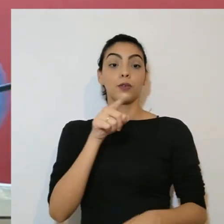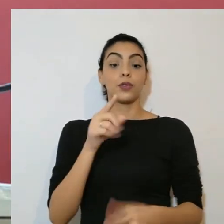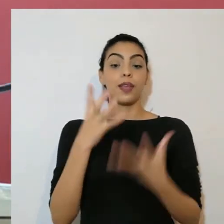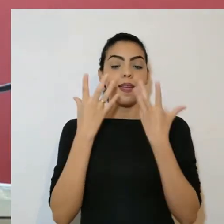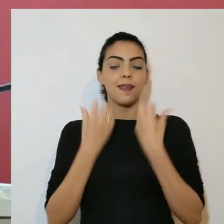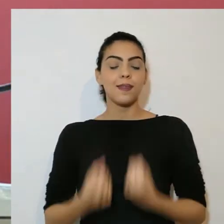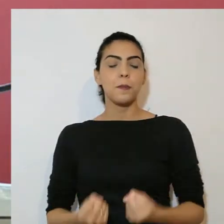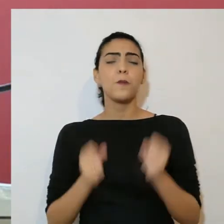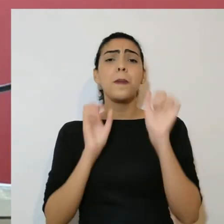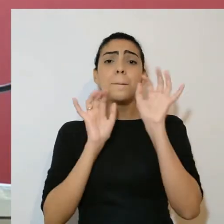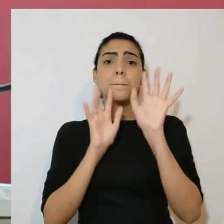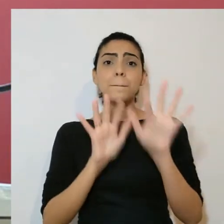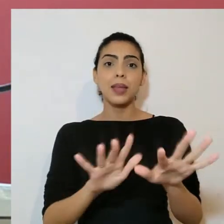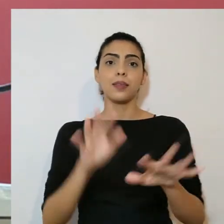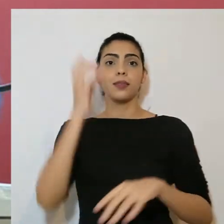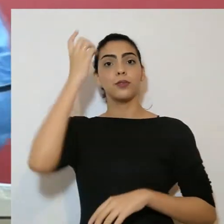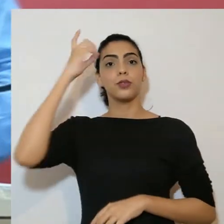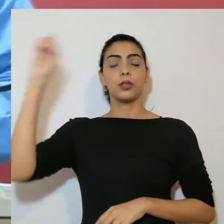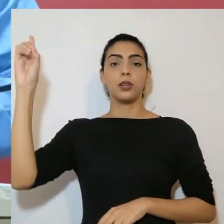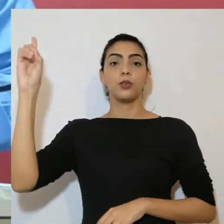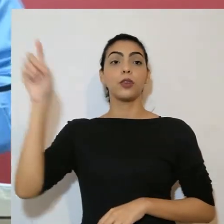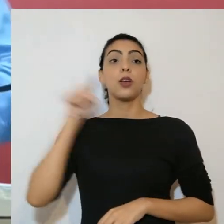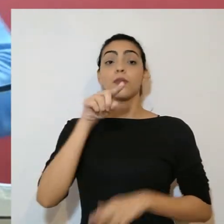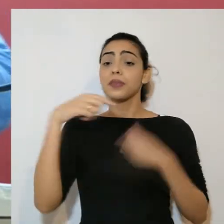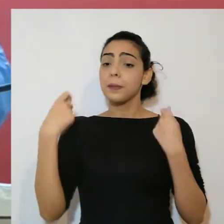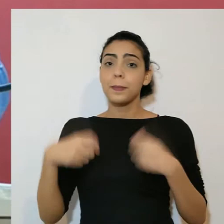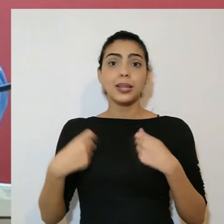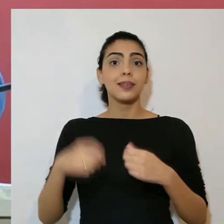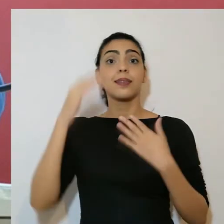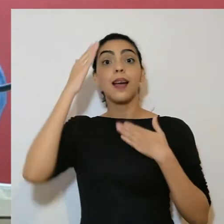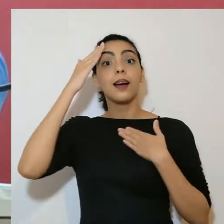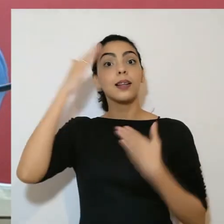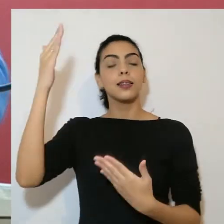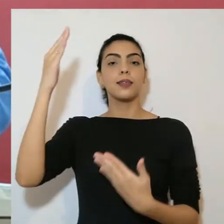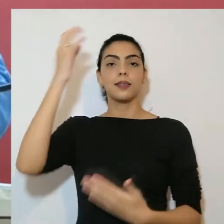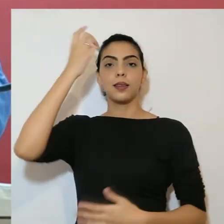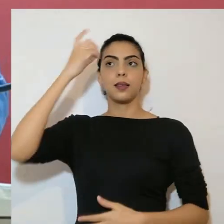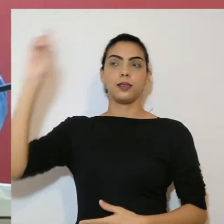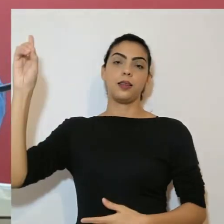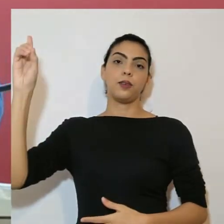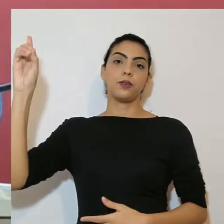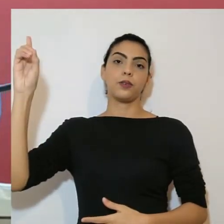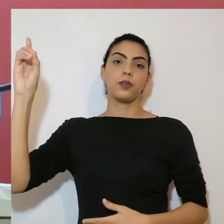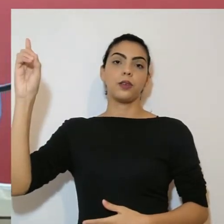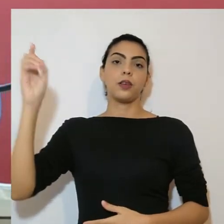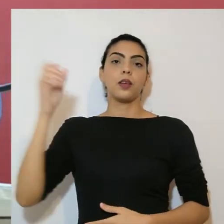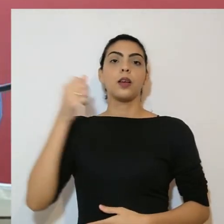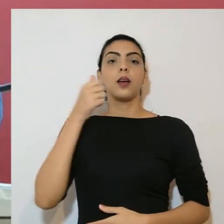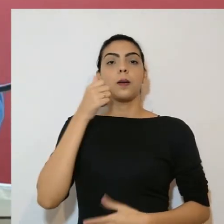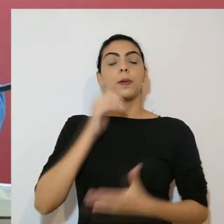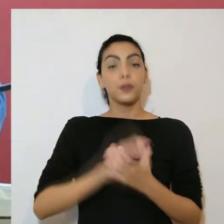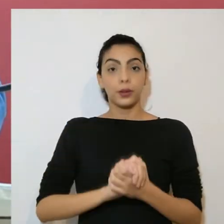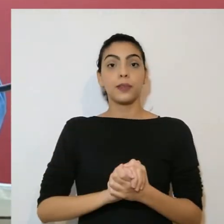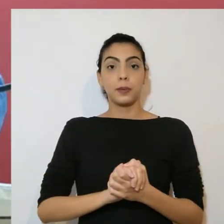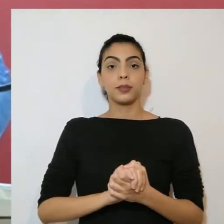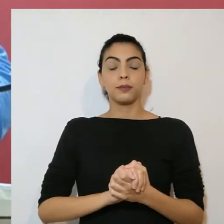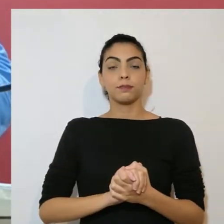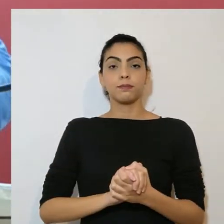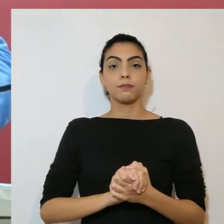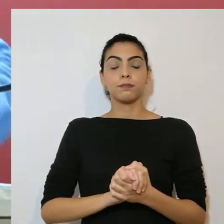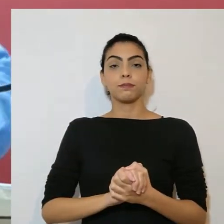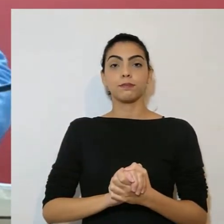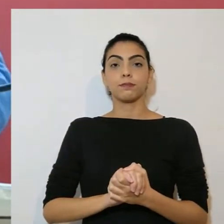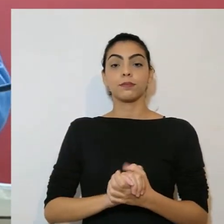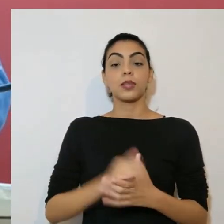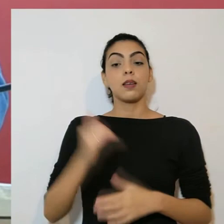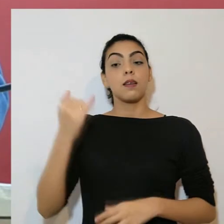Você recebeu uma bênção de Deus e você deve ser agradecido a Deus pelo seu cônjuge. Se